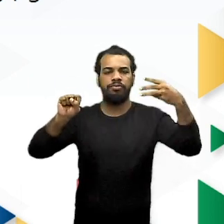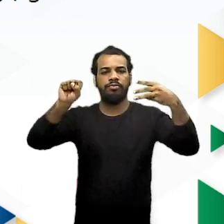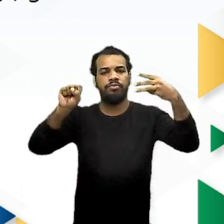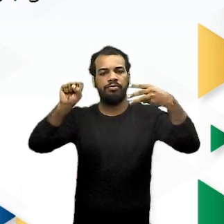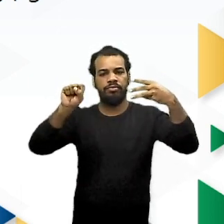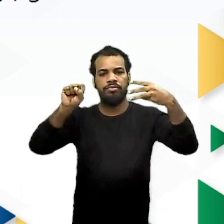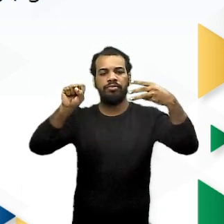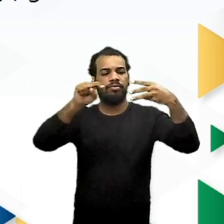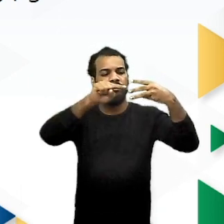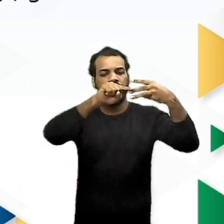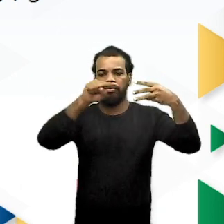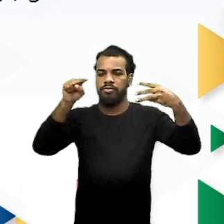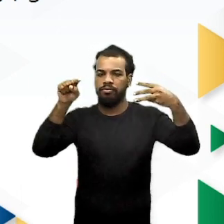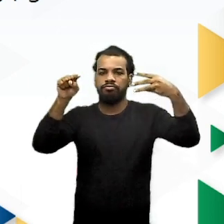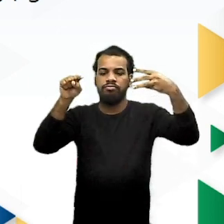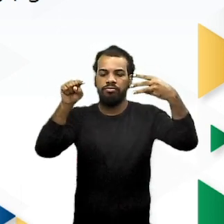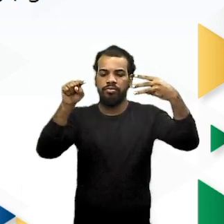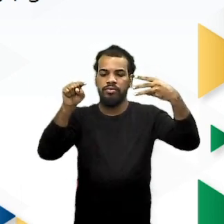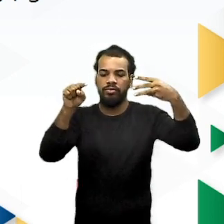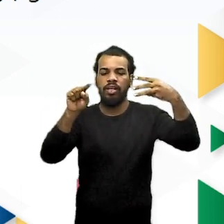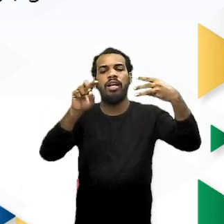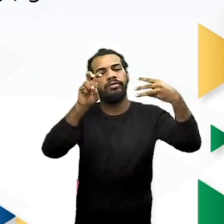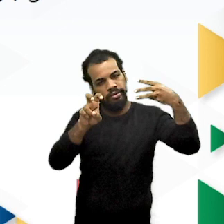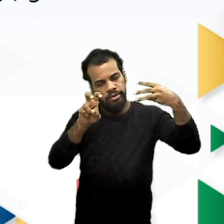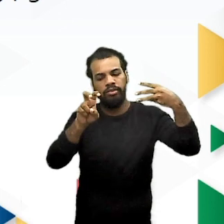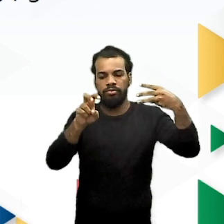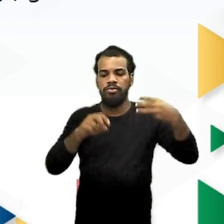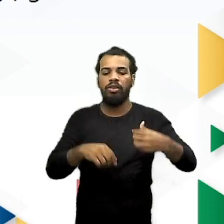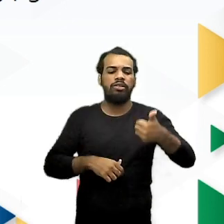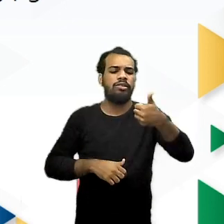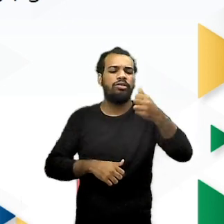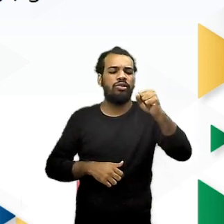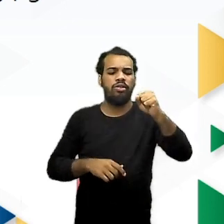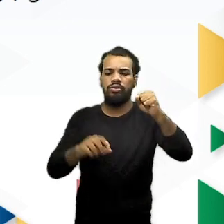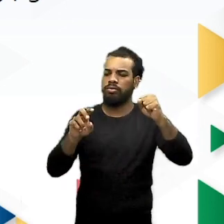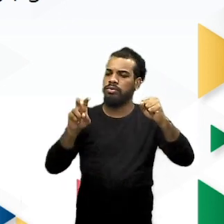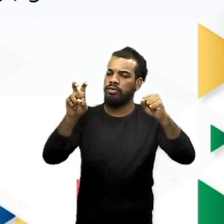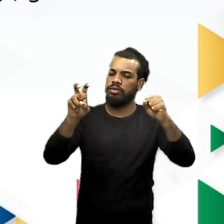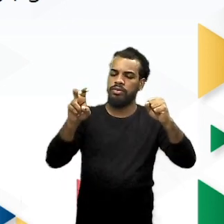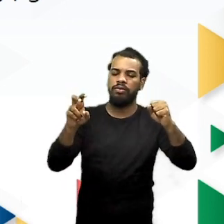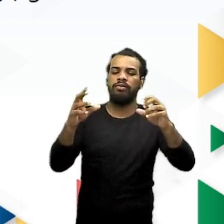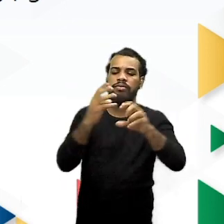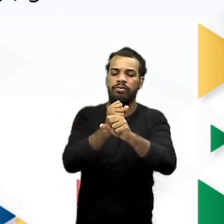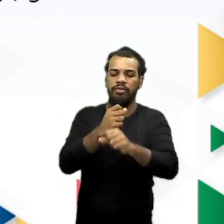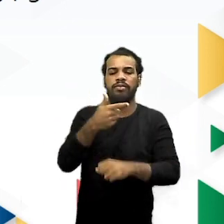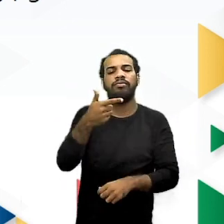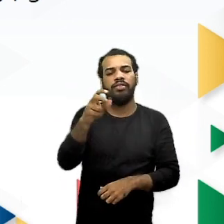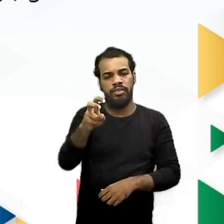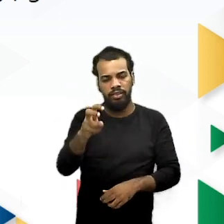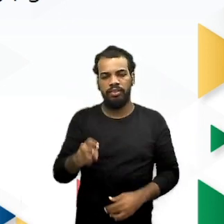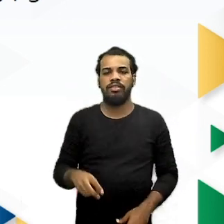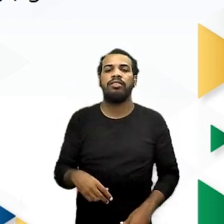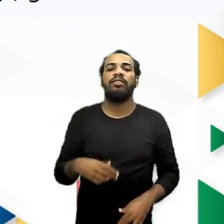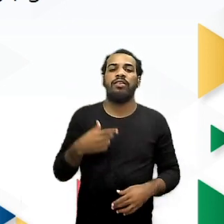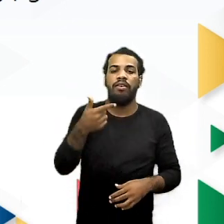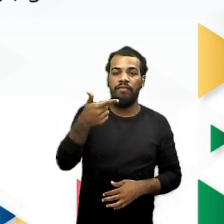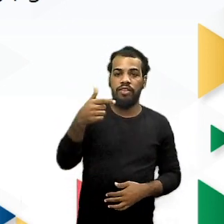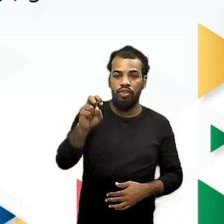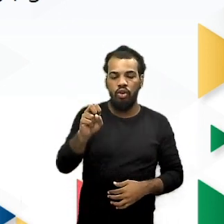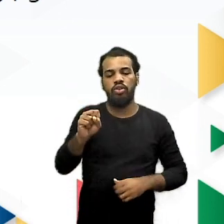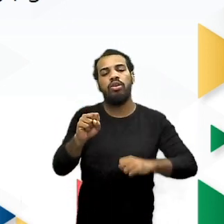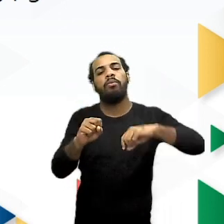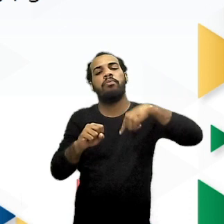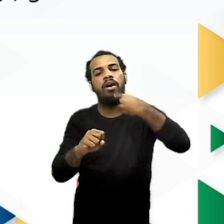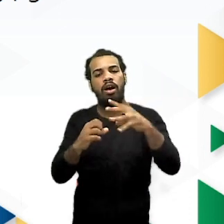5, 18 mais 5. Quem é o próximo? 18 mais 5, 23. Quem é o próximo? 23 mais 5, 28. Já dá